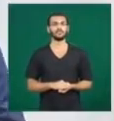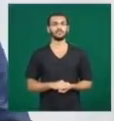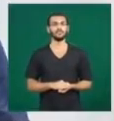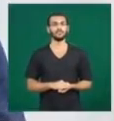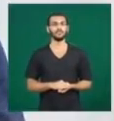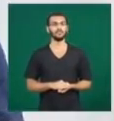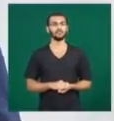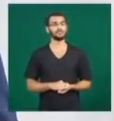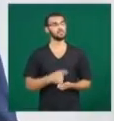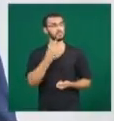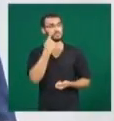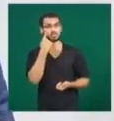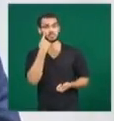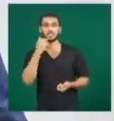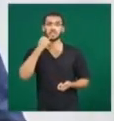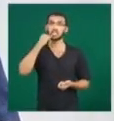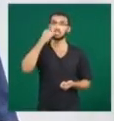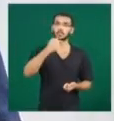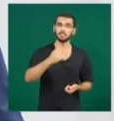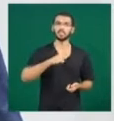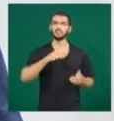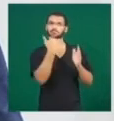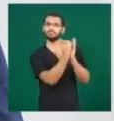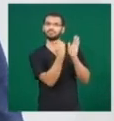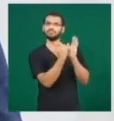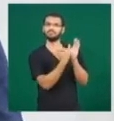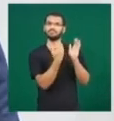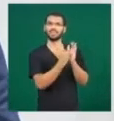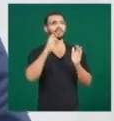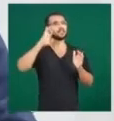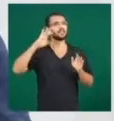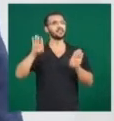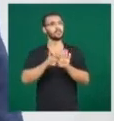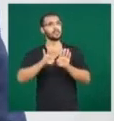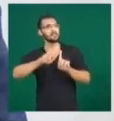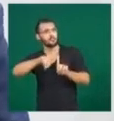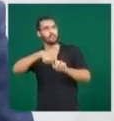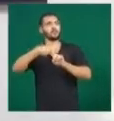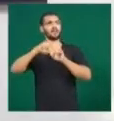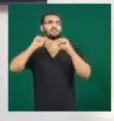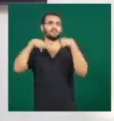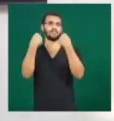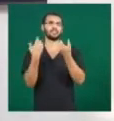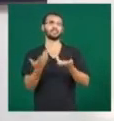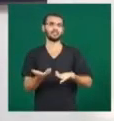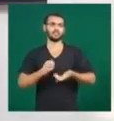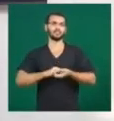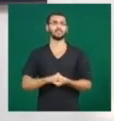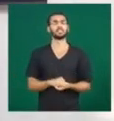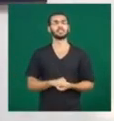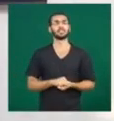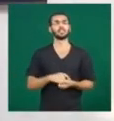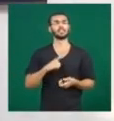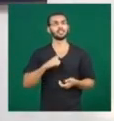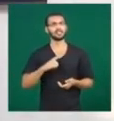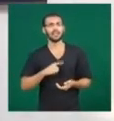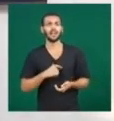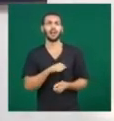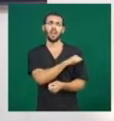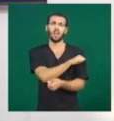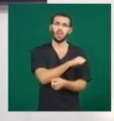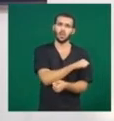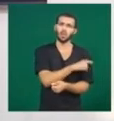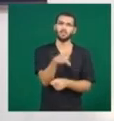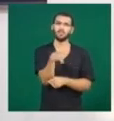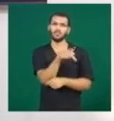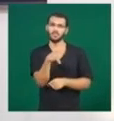E como nós vimos aí, durante toda a semana de programação, foi muita teoria e atividade prática também. Alunos, professores e pesquisadores de